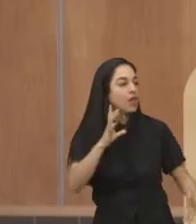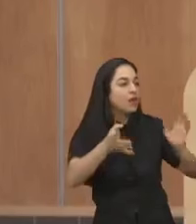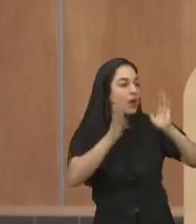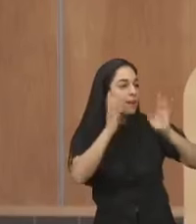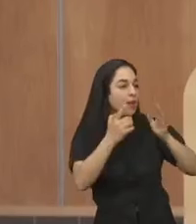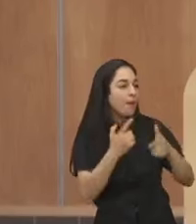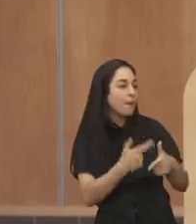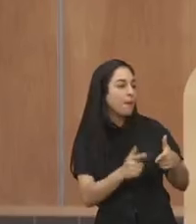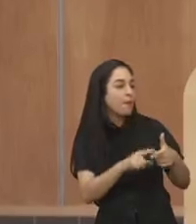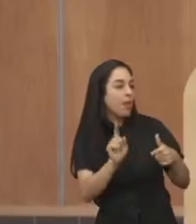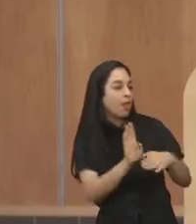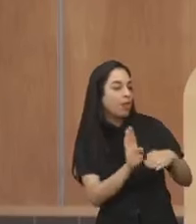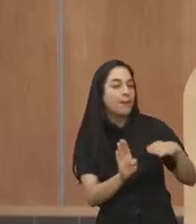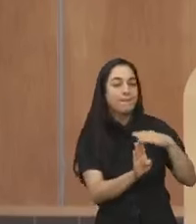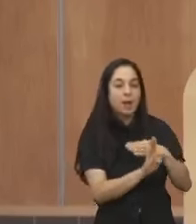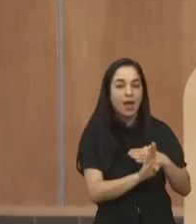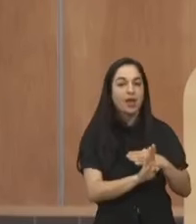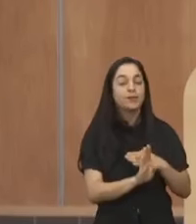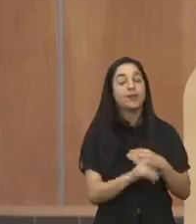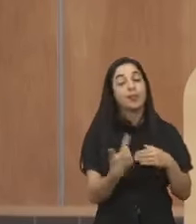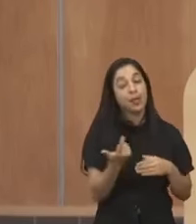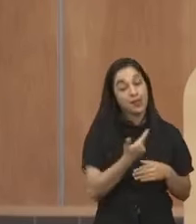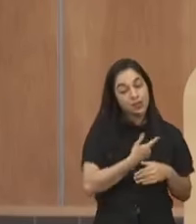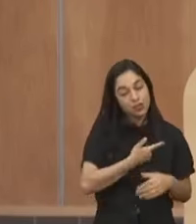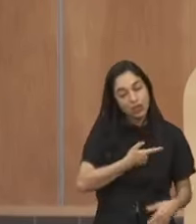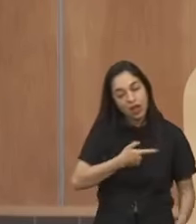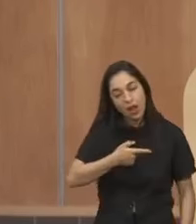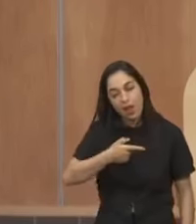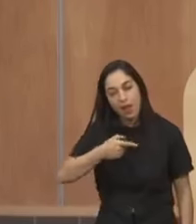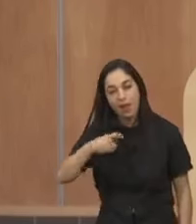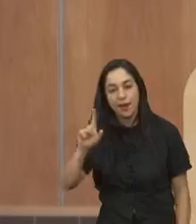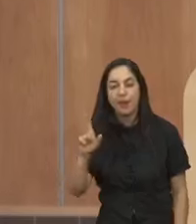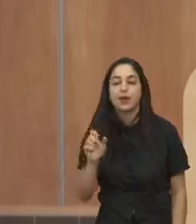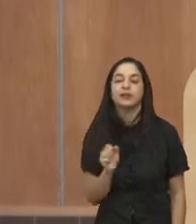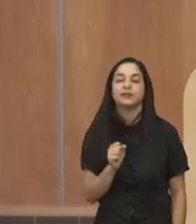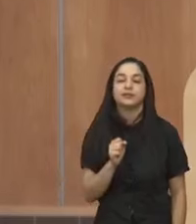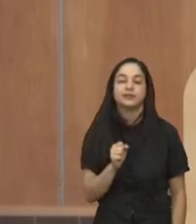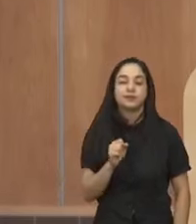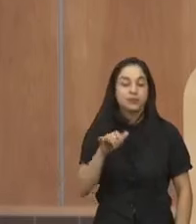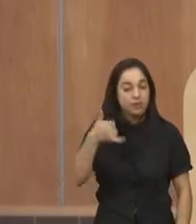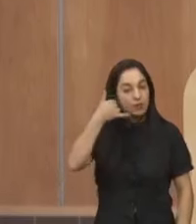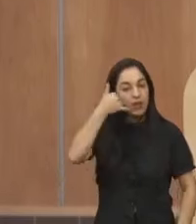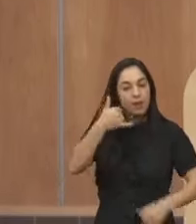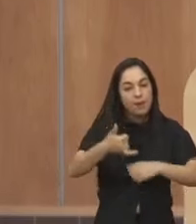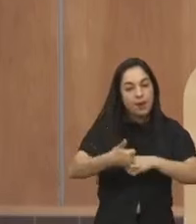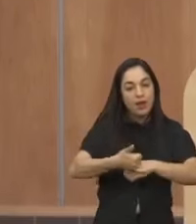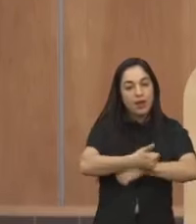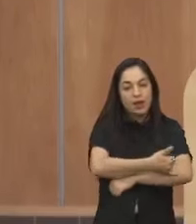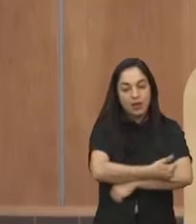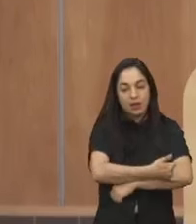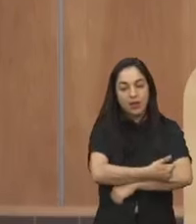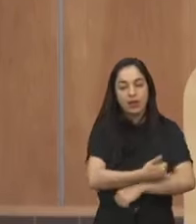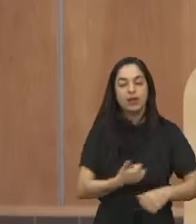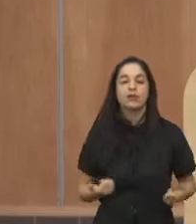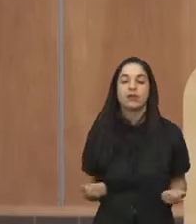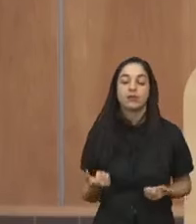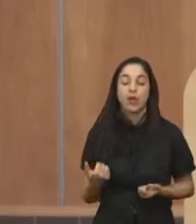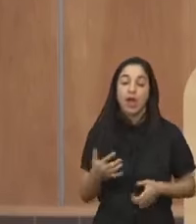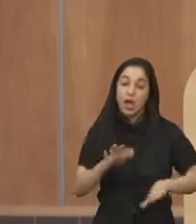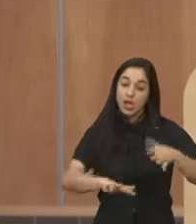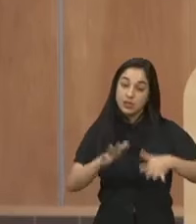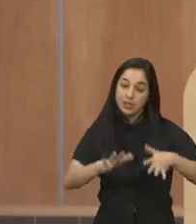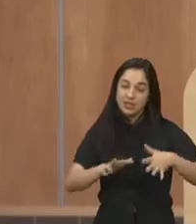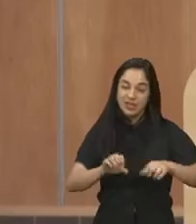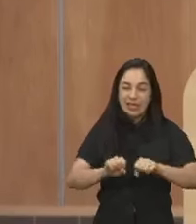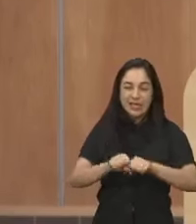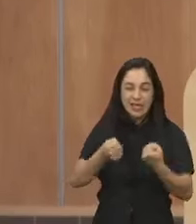lá em tal bairro, lá no Bom Jesus. A gente pegava, ligava para a INPE, pegava recurso quando a gente tinha uma máquina quebrada, que acontece também, às